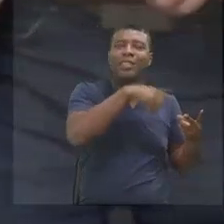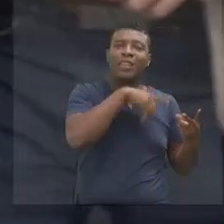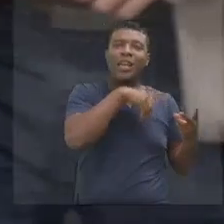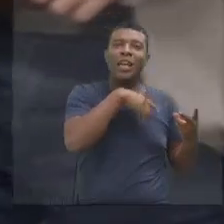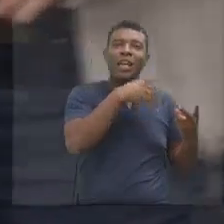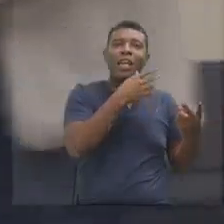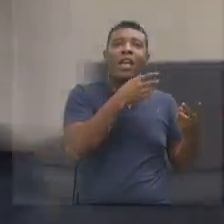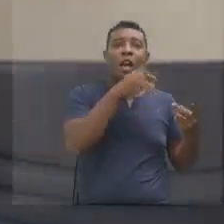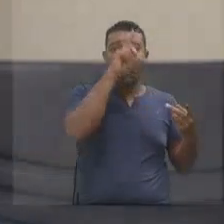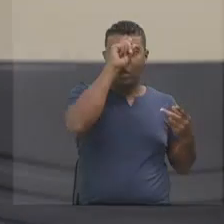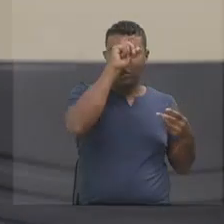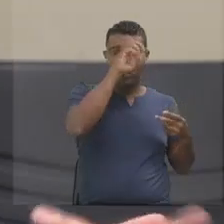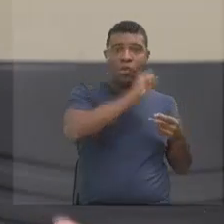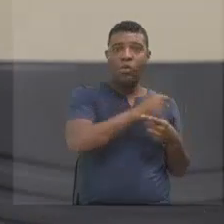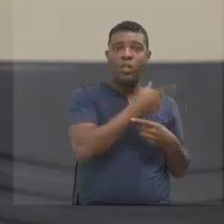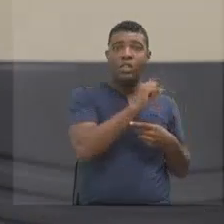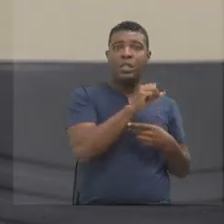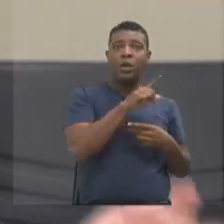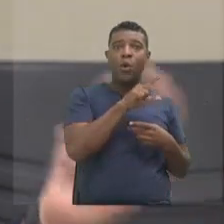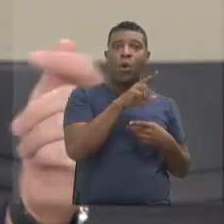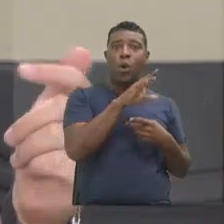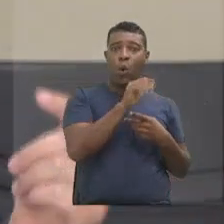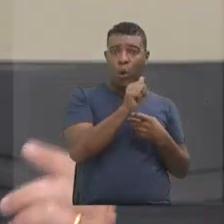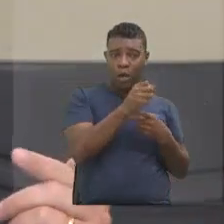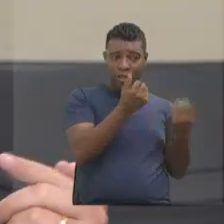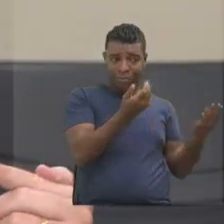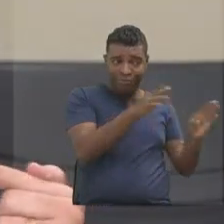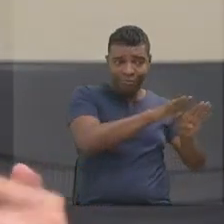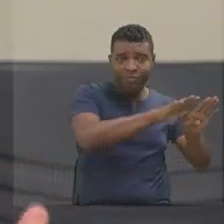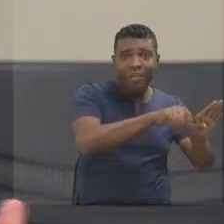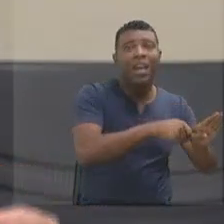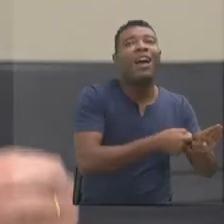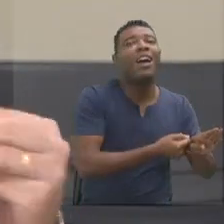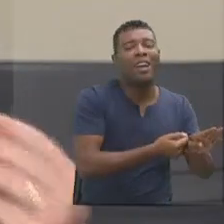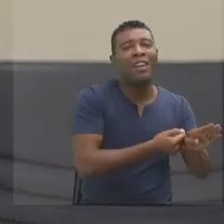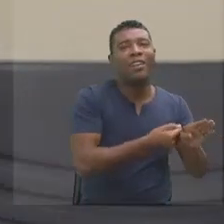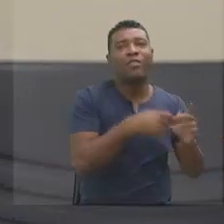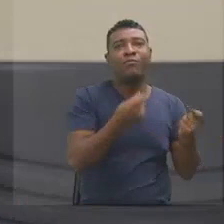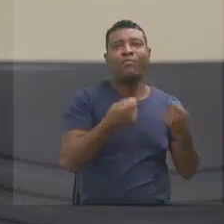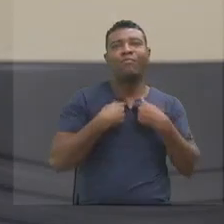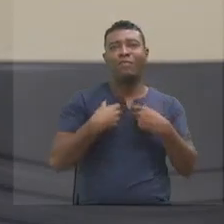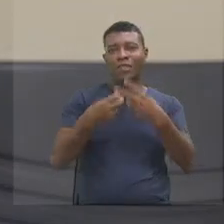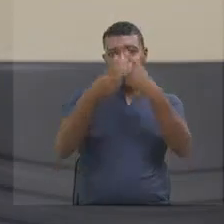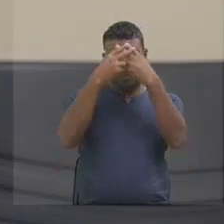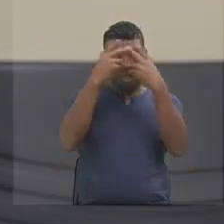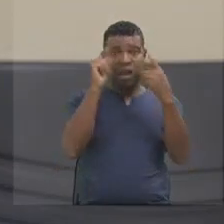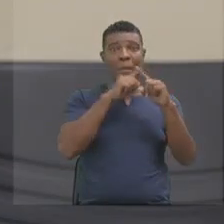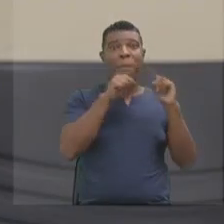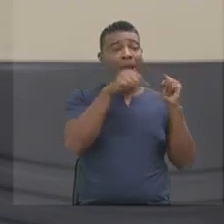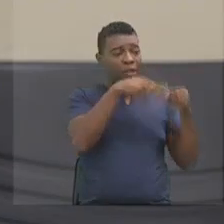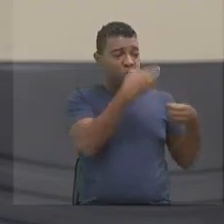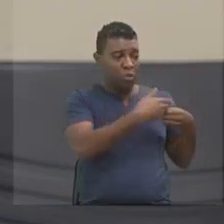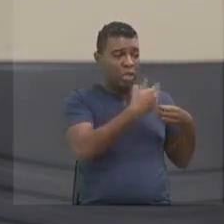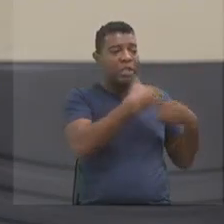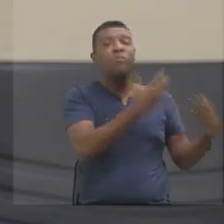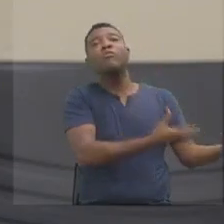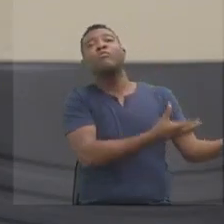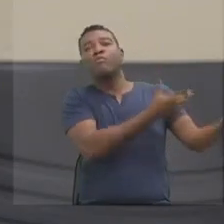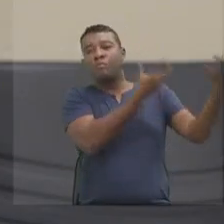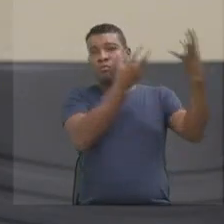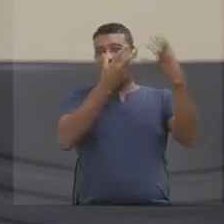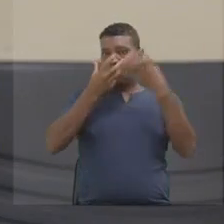do Hospital São Lucas foi um fechamento traumático e o município assumiu junto com